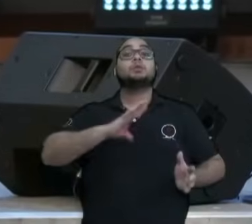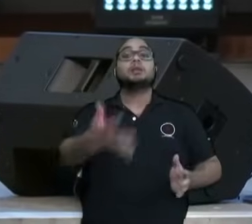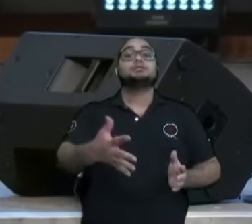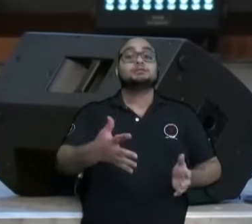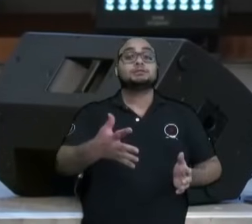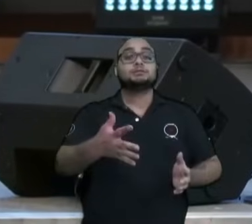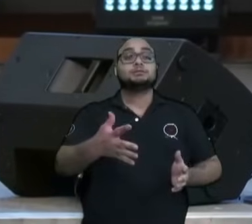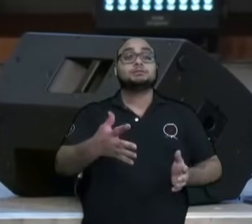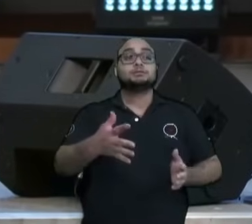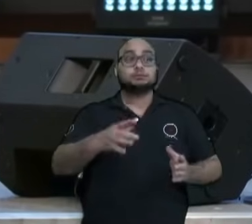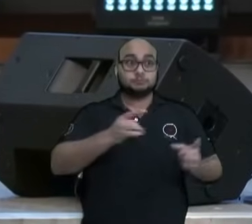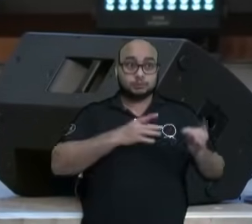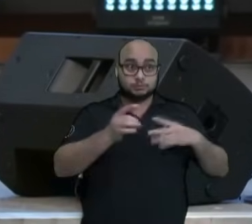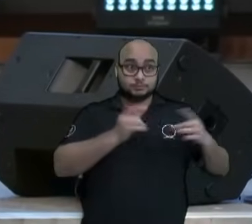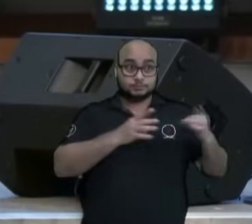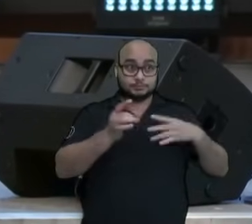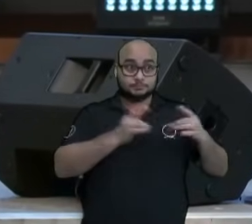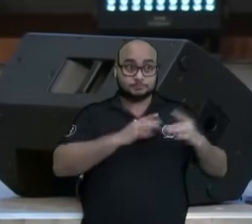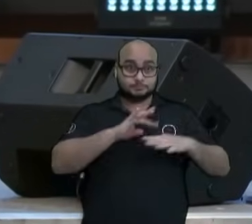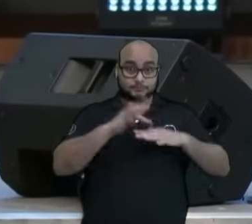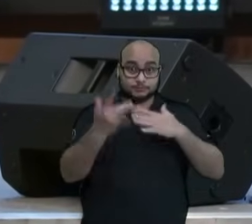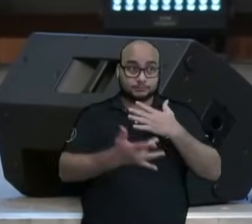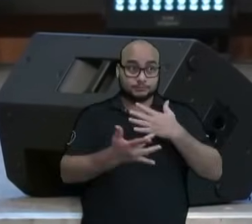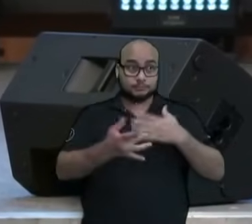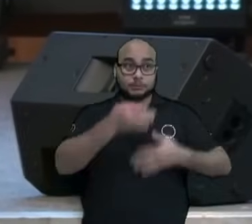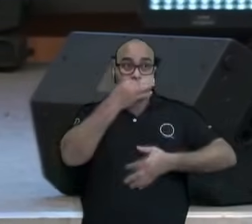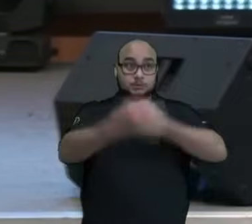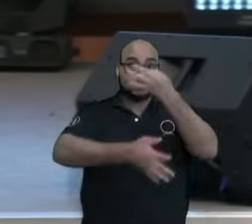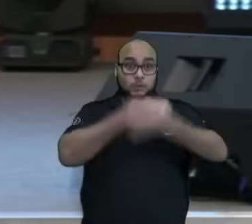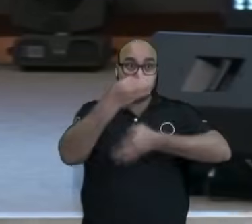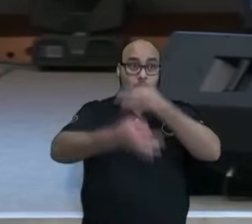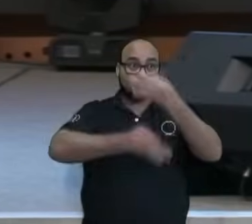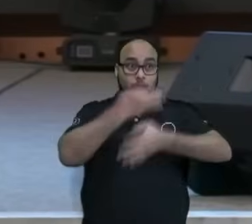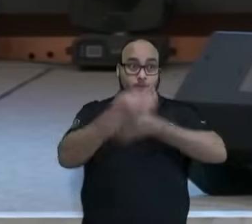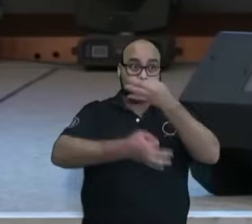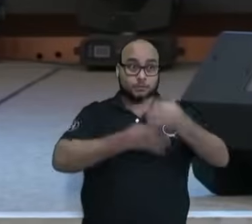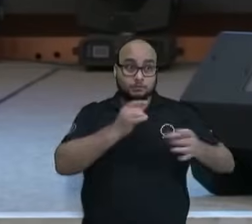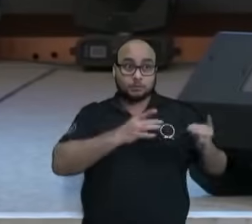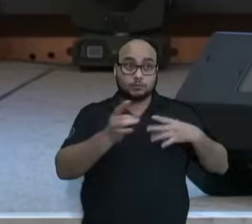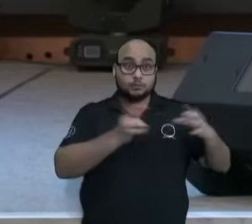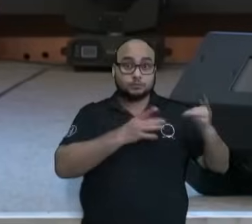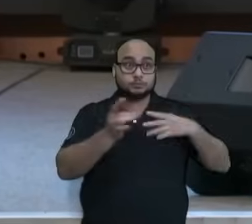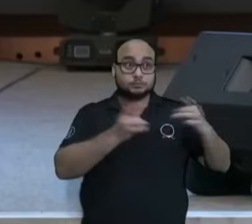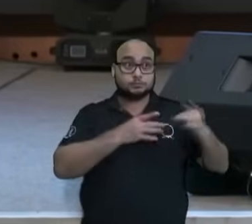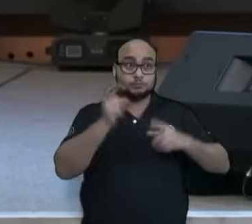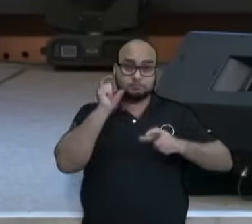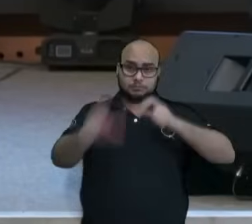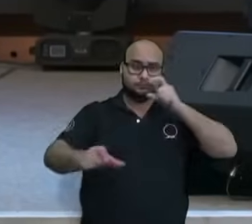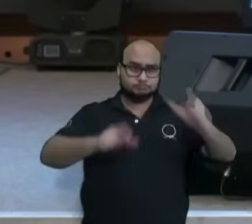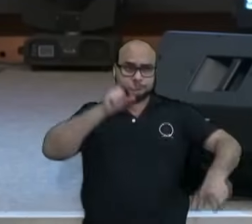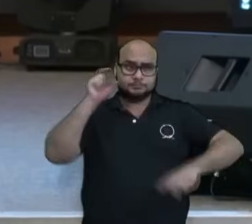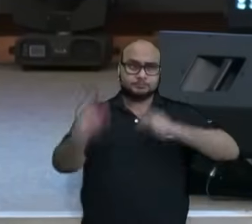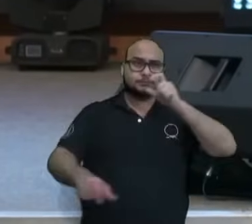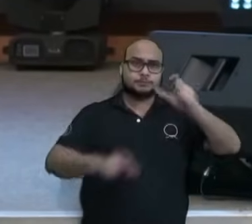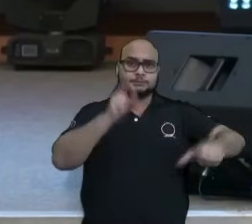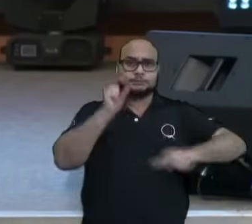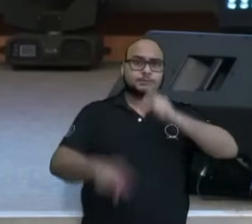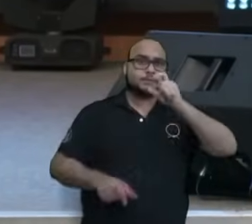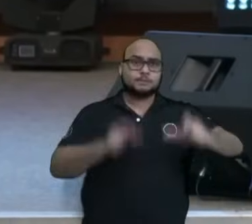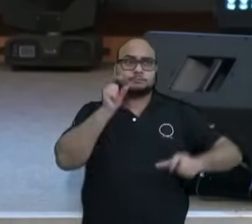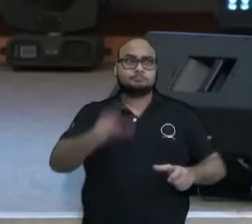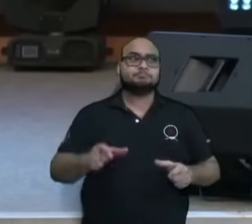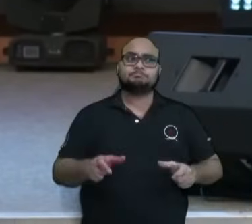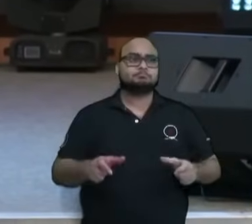de comentários em rede social com medo de calúnia e difamação eu não seria digno de est diante de vocês e ser Ministro do